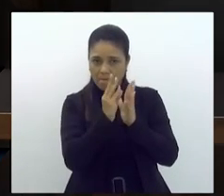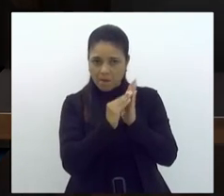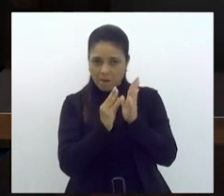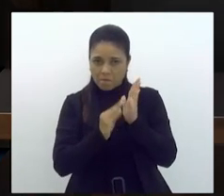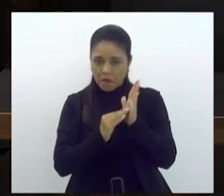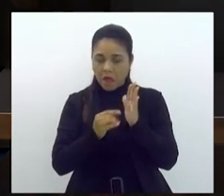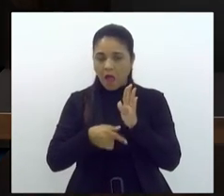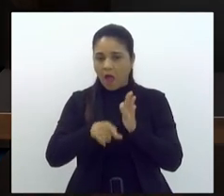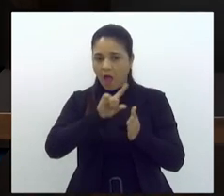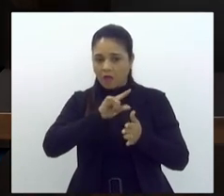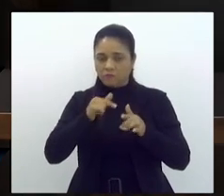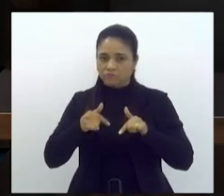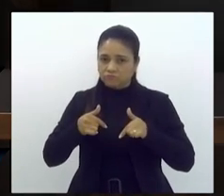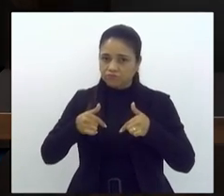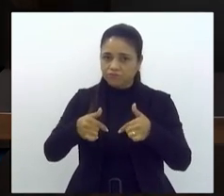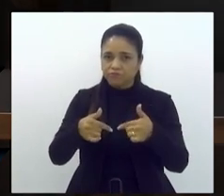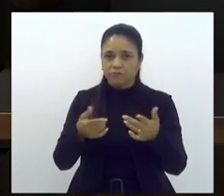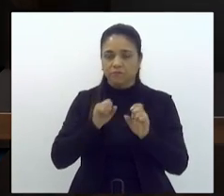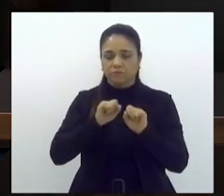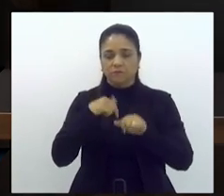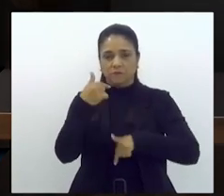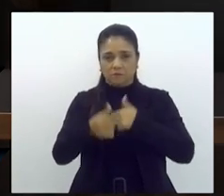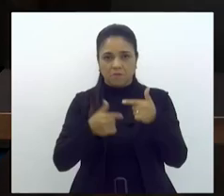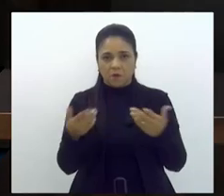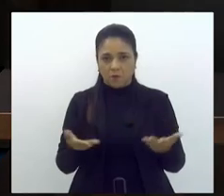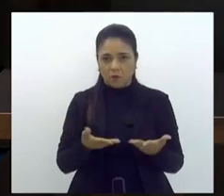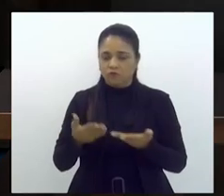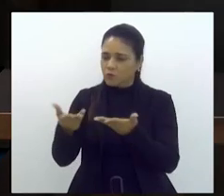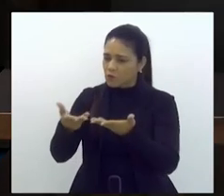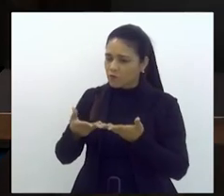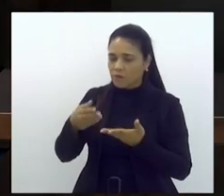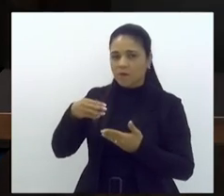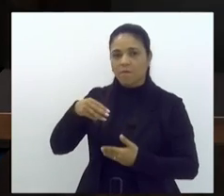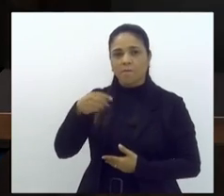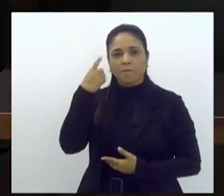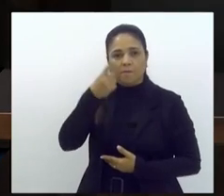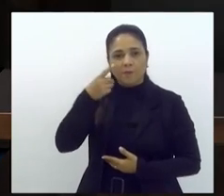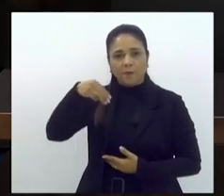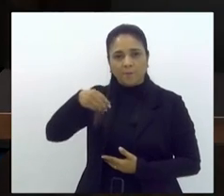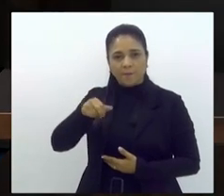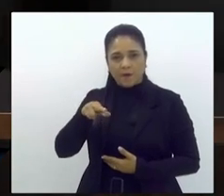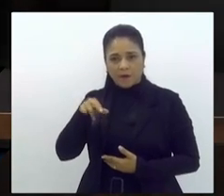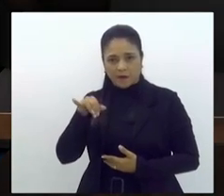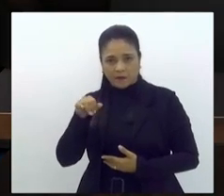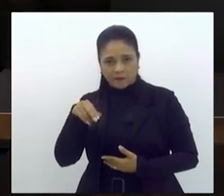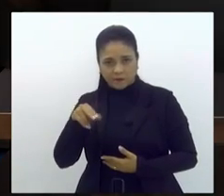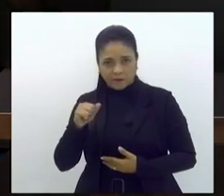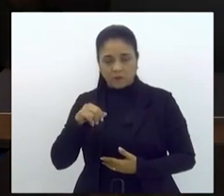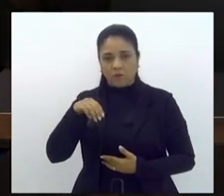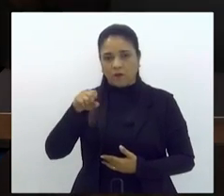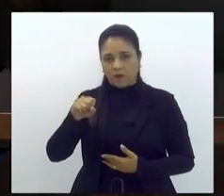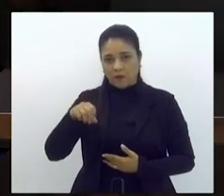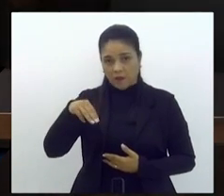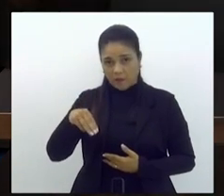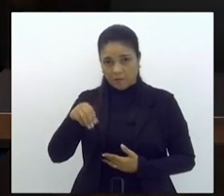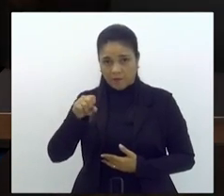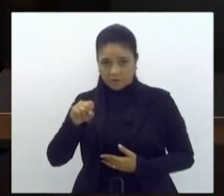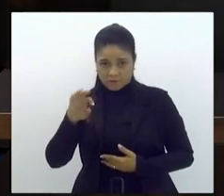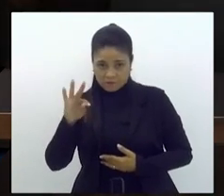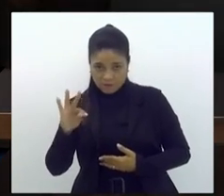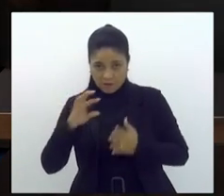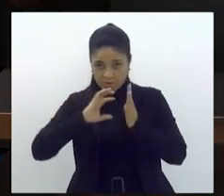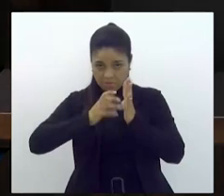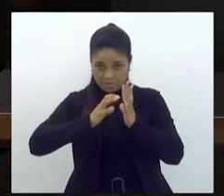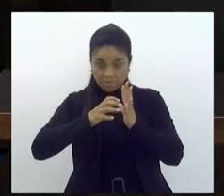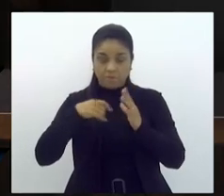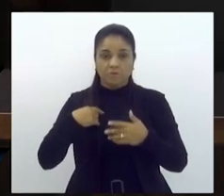casa convidar iminente colega Marina do MSD para fazer o uso da palavra e tendo